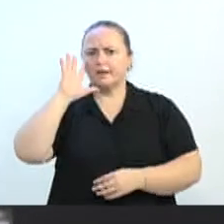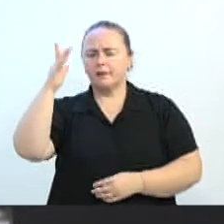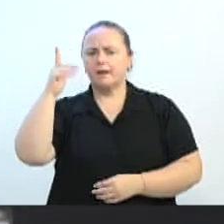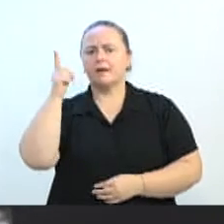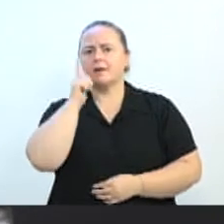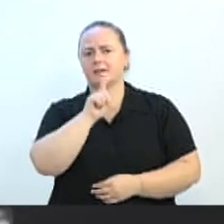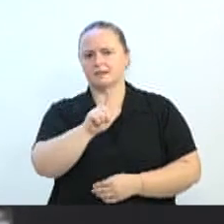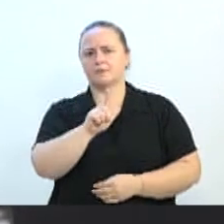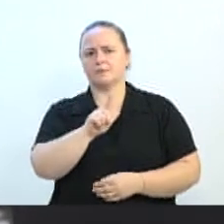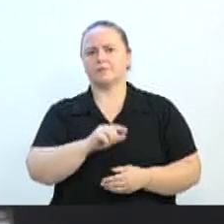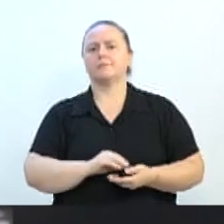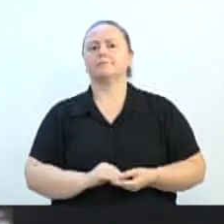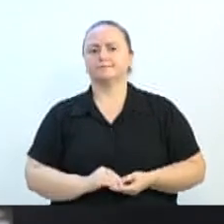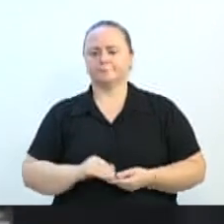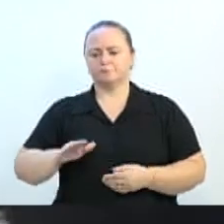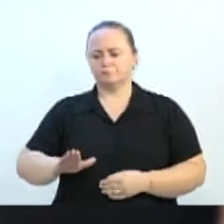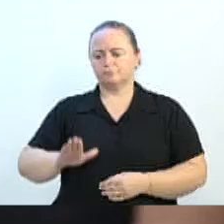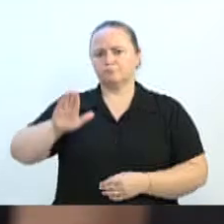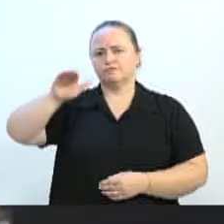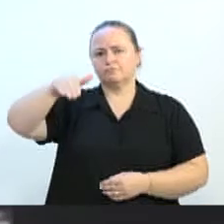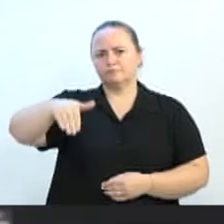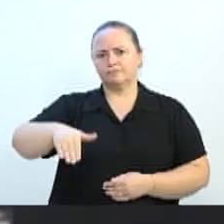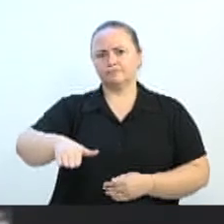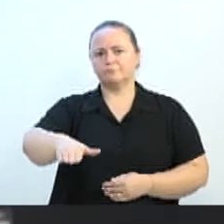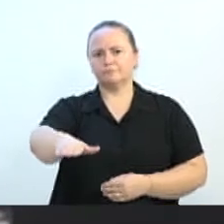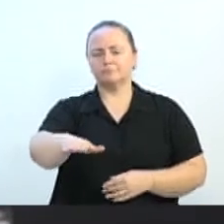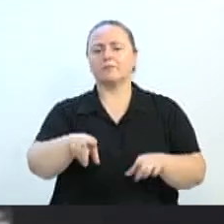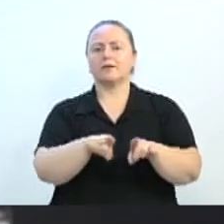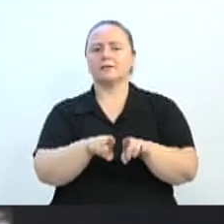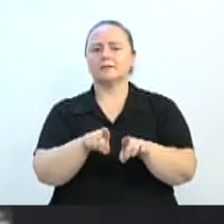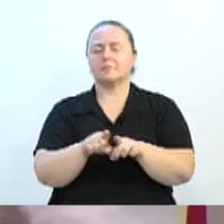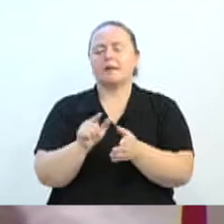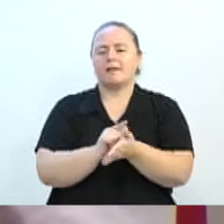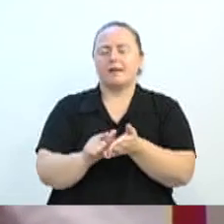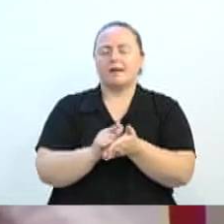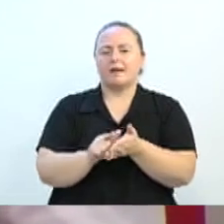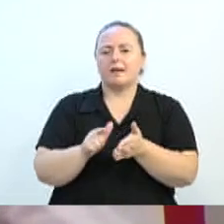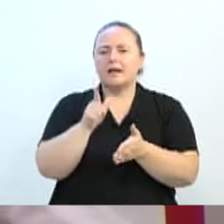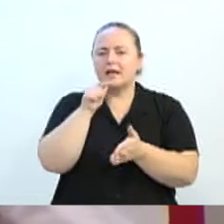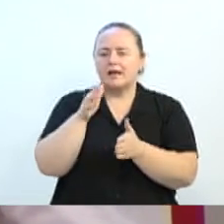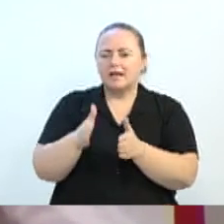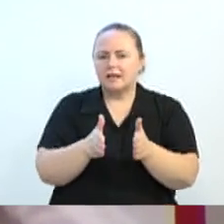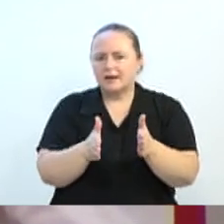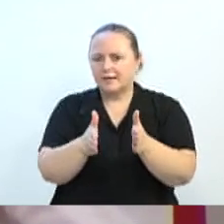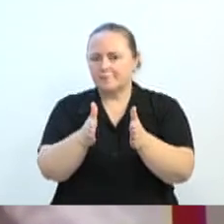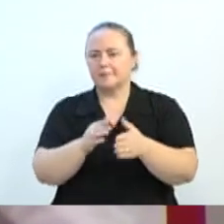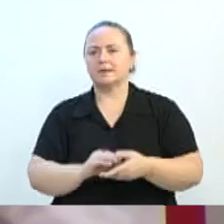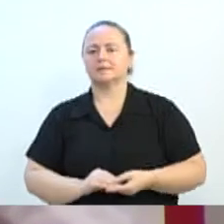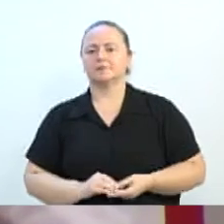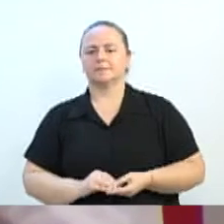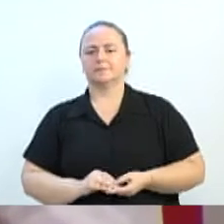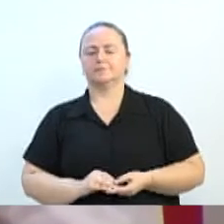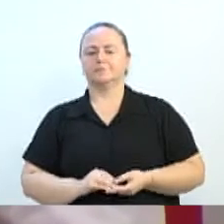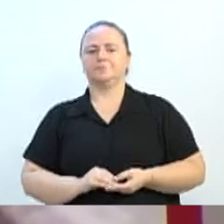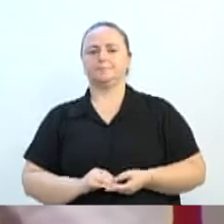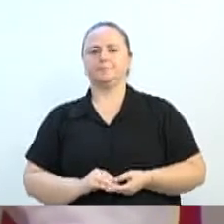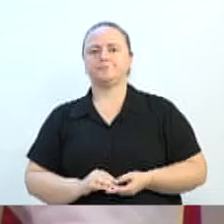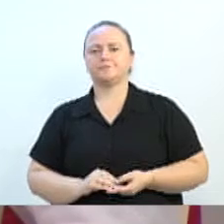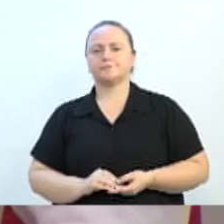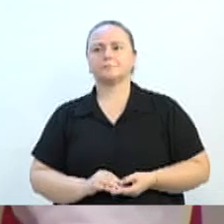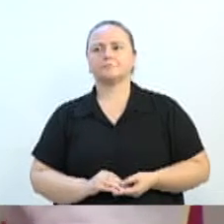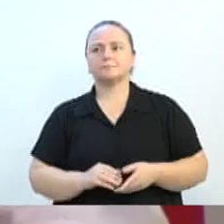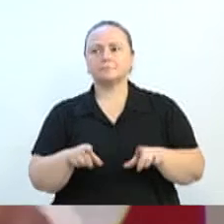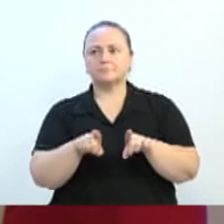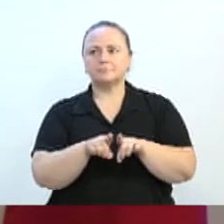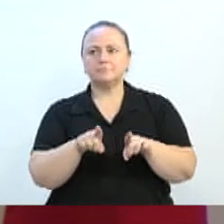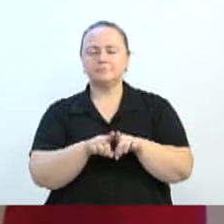as faixas elevadas e também a limpeza do Ribeirão Muito obrigado perfeito Vereador até meio a próxima foto ali Esse assunto também